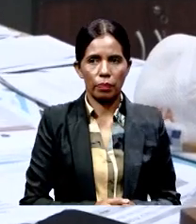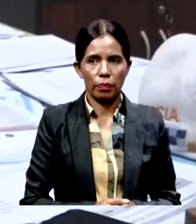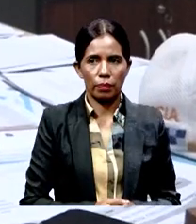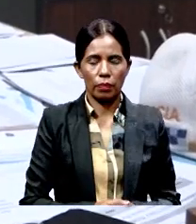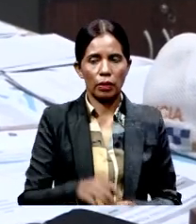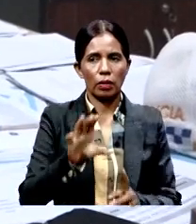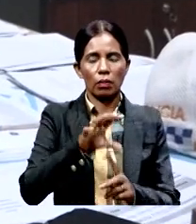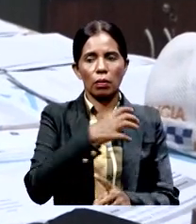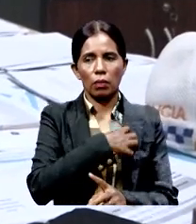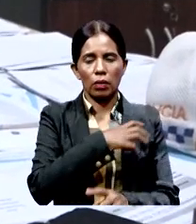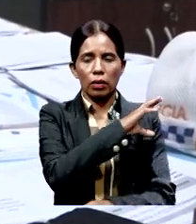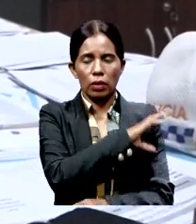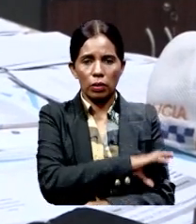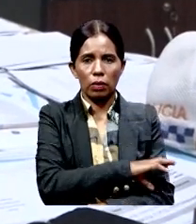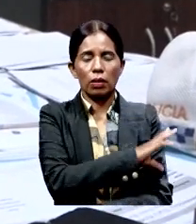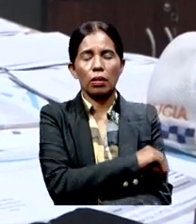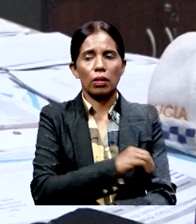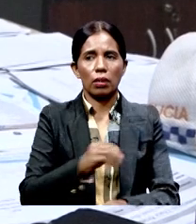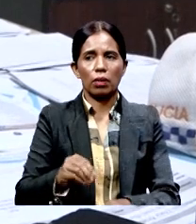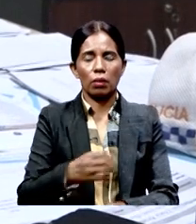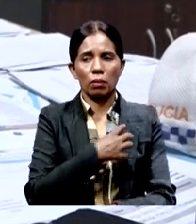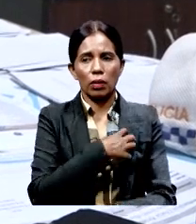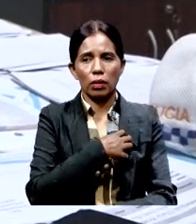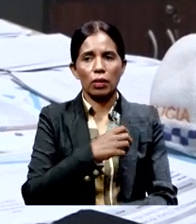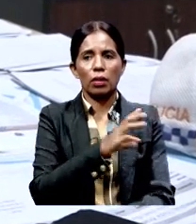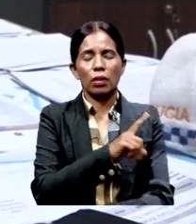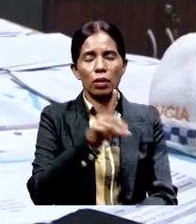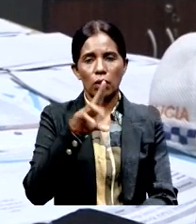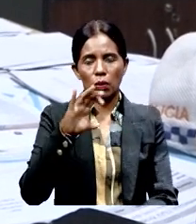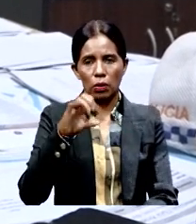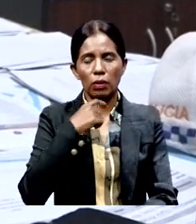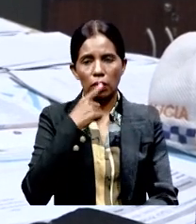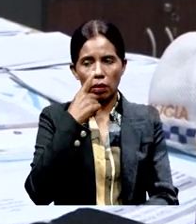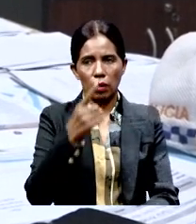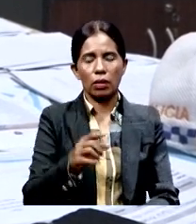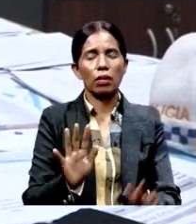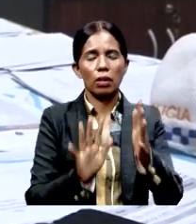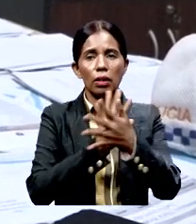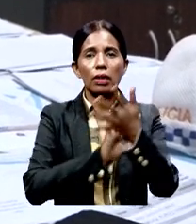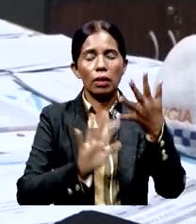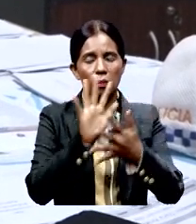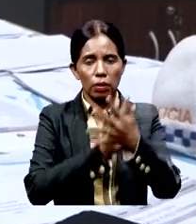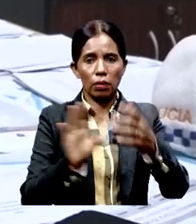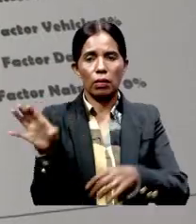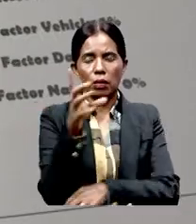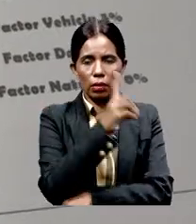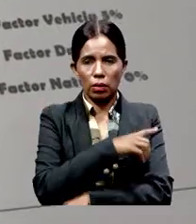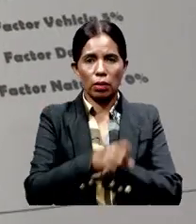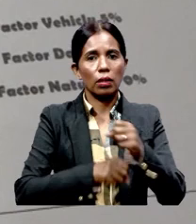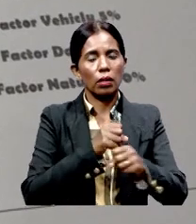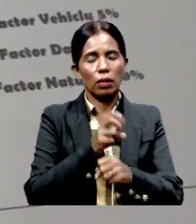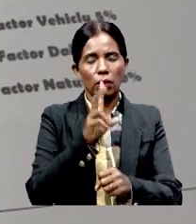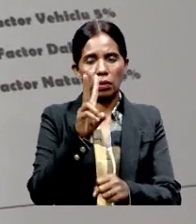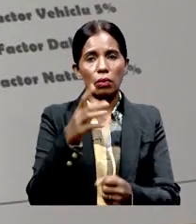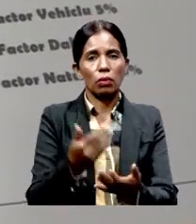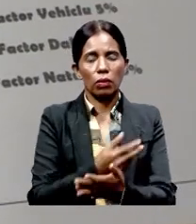Comandante Trânsito Segurança Rodoviária Nacional, Superintendente Assistente Luiz da Costa informa e a celebração natal no Tinanfon, Rio Roron Resinghat,